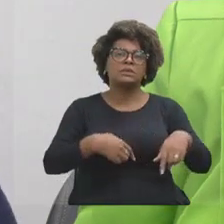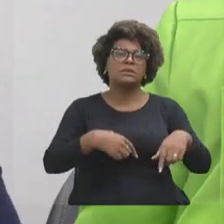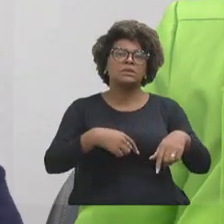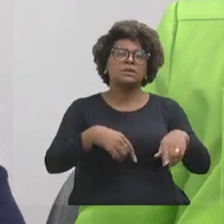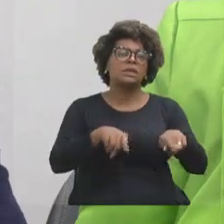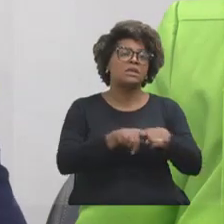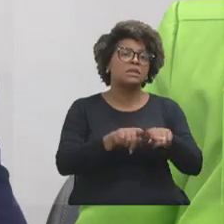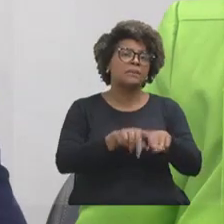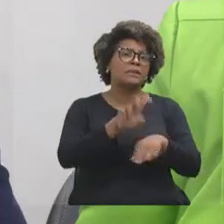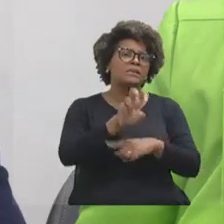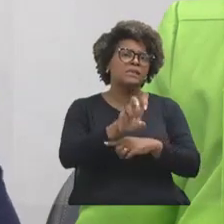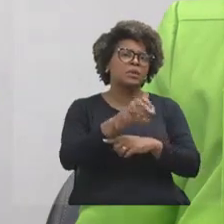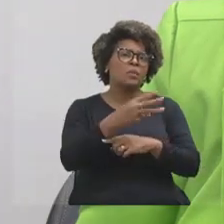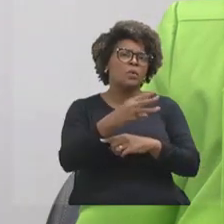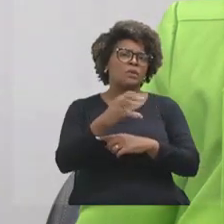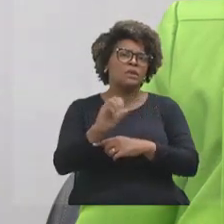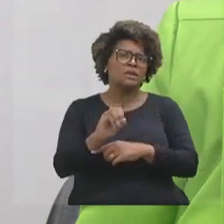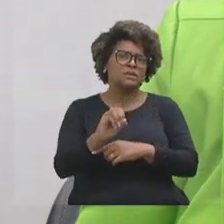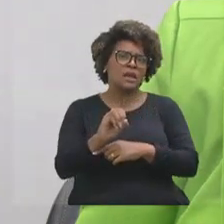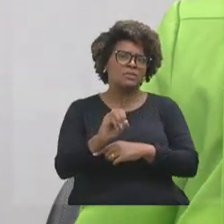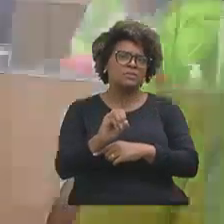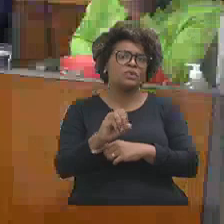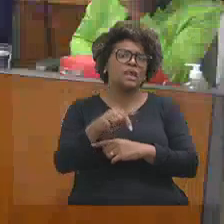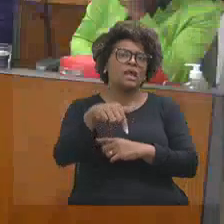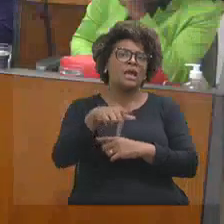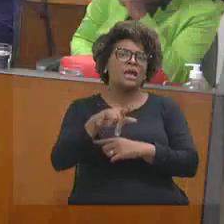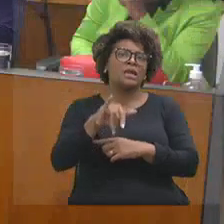recentemente quimioterapia presidente